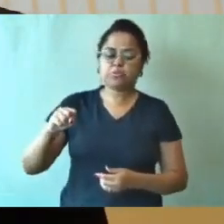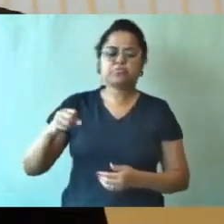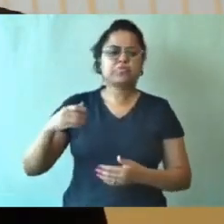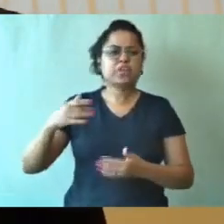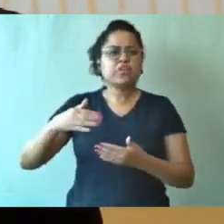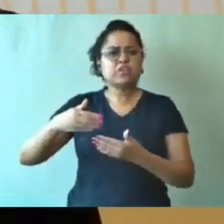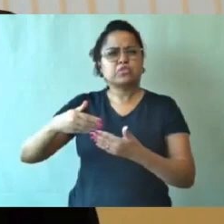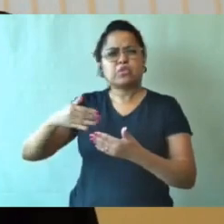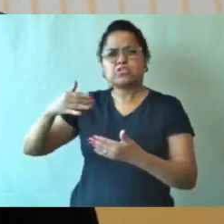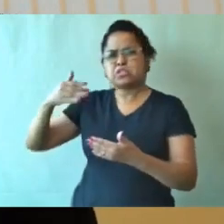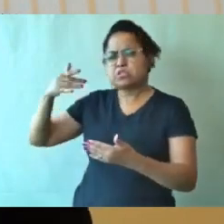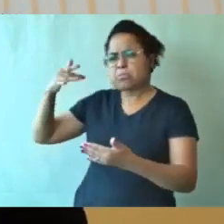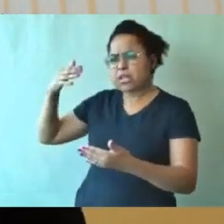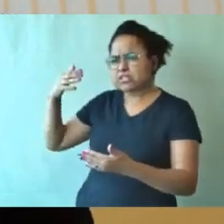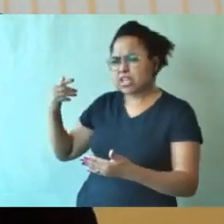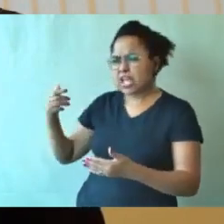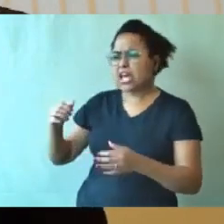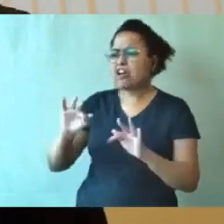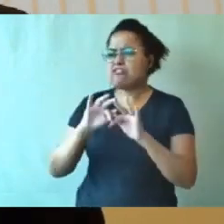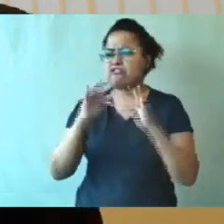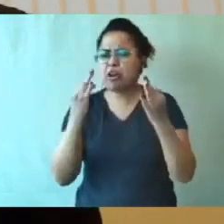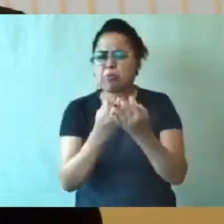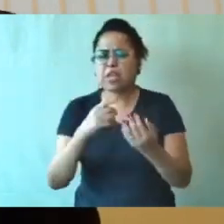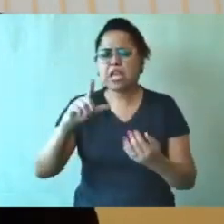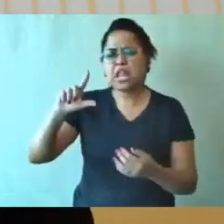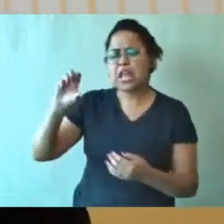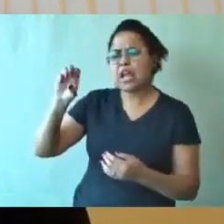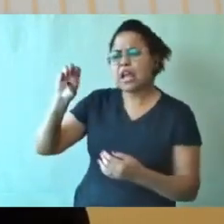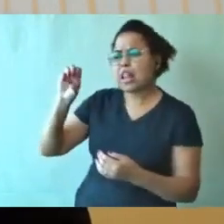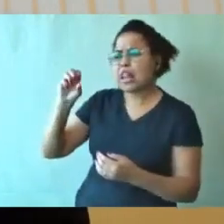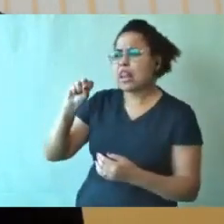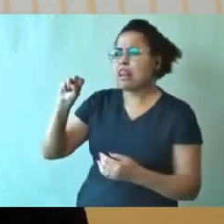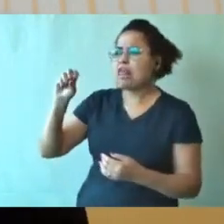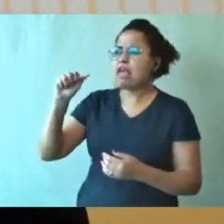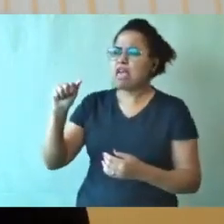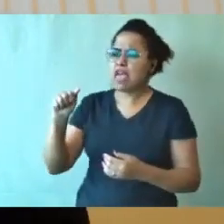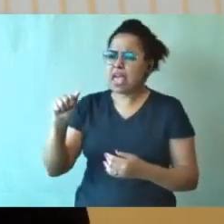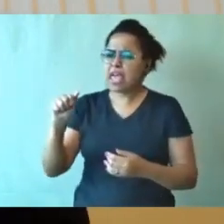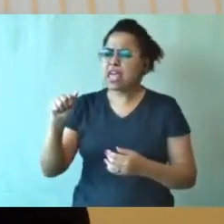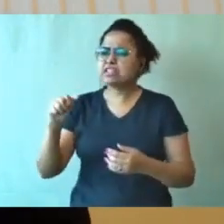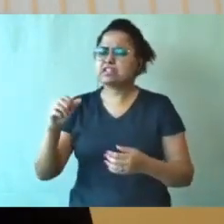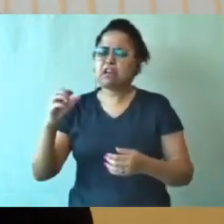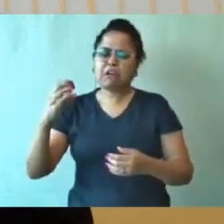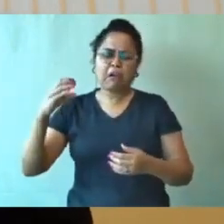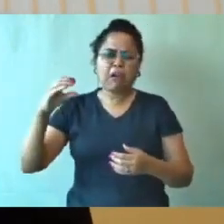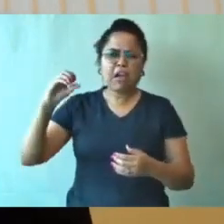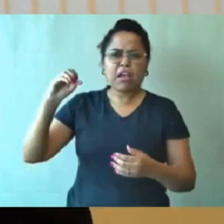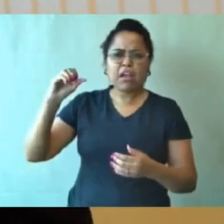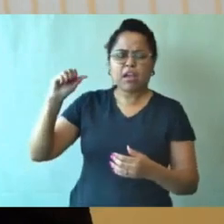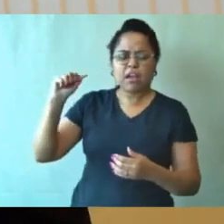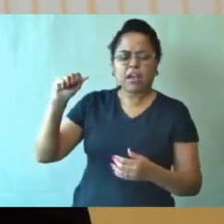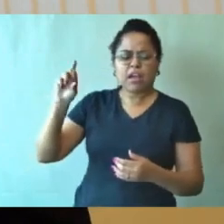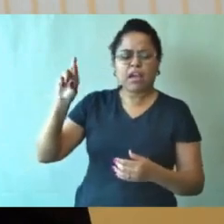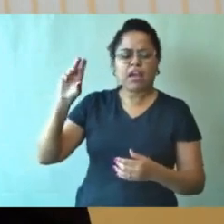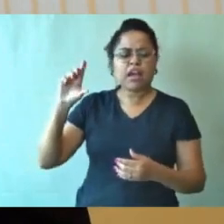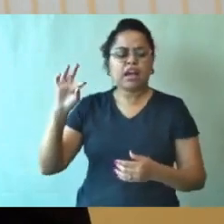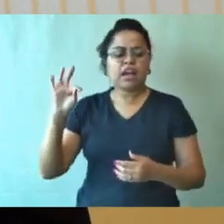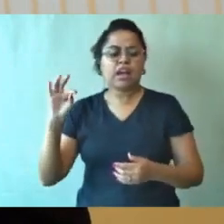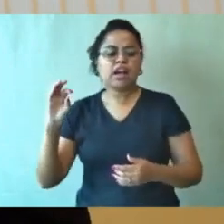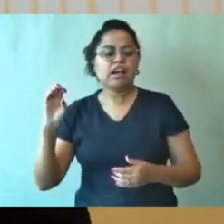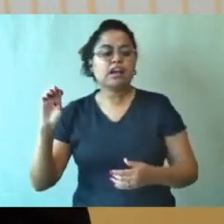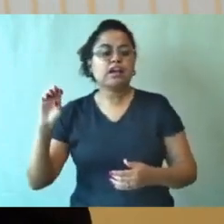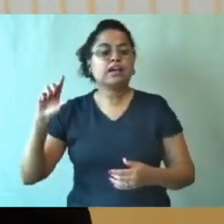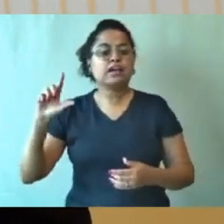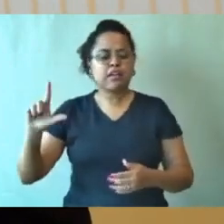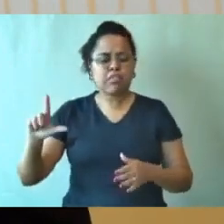passadas, falando de família Lessa, cartel, uma série de coisas. Nós adquirimos empresas e participação no sistema em função de